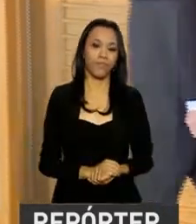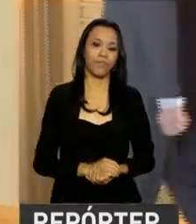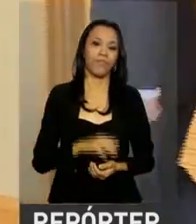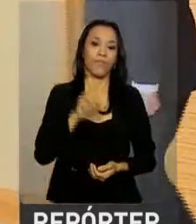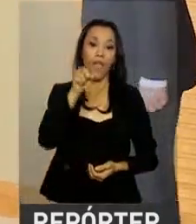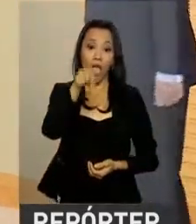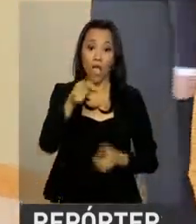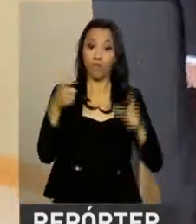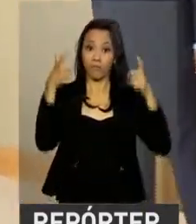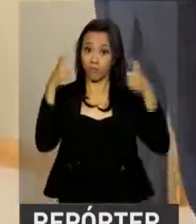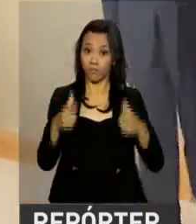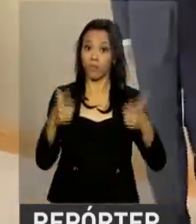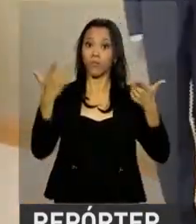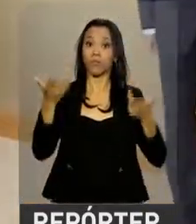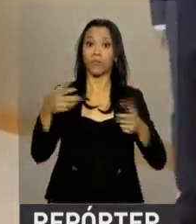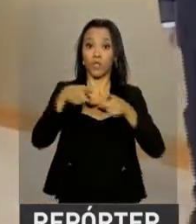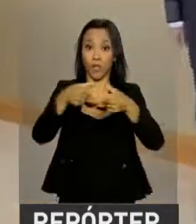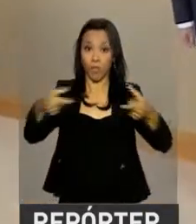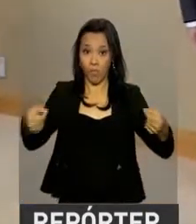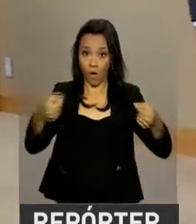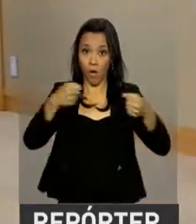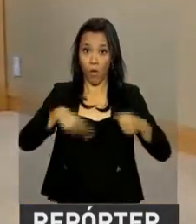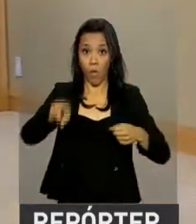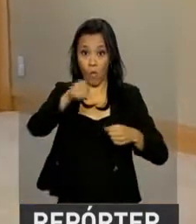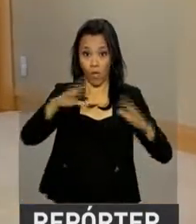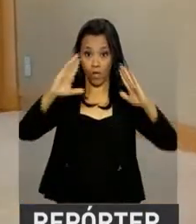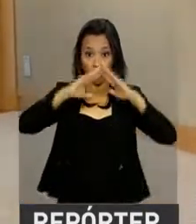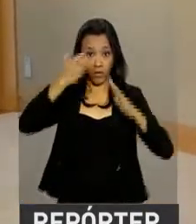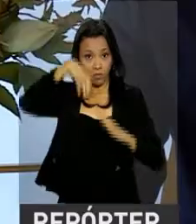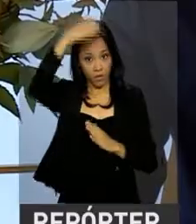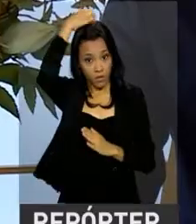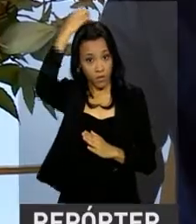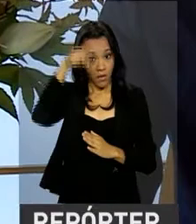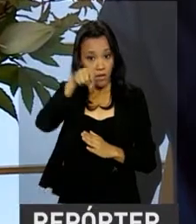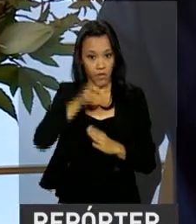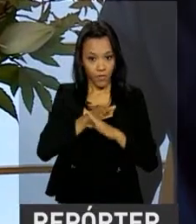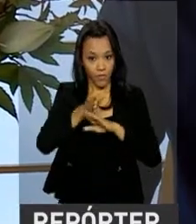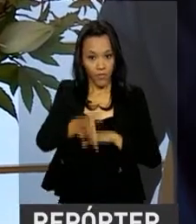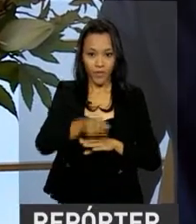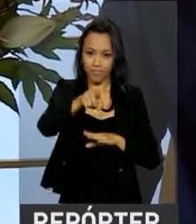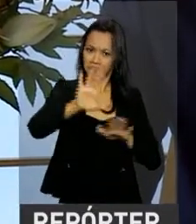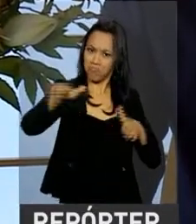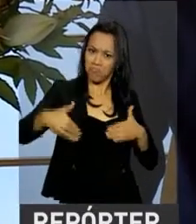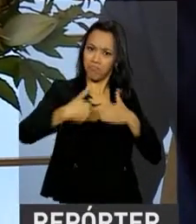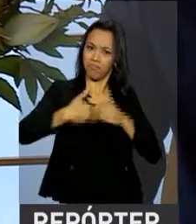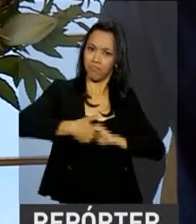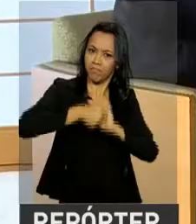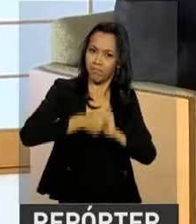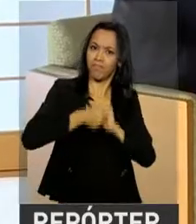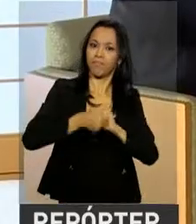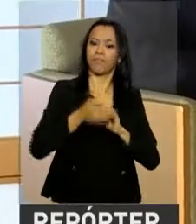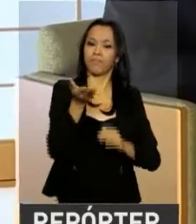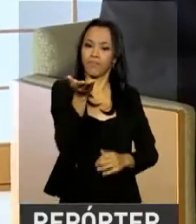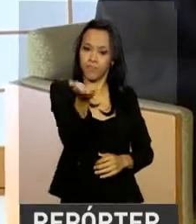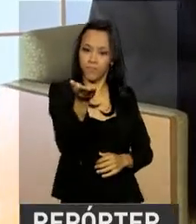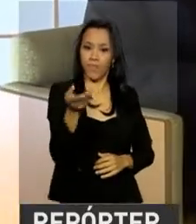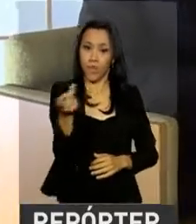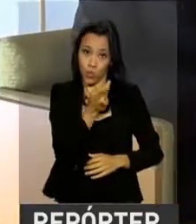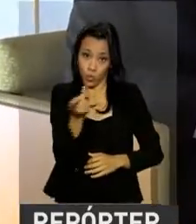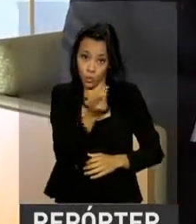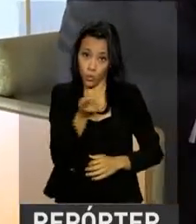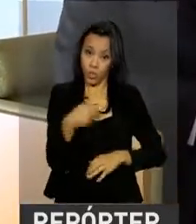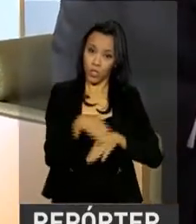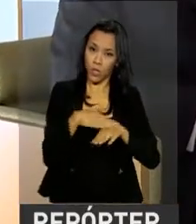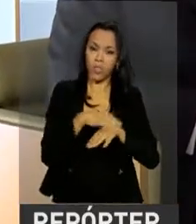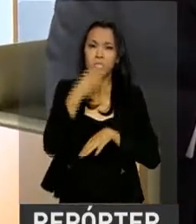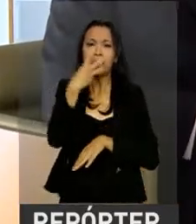Foi no Palácio Imperial do Japão, o Goshio, que o presidente Michel Temer foi recebido pelo imperador Akihito. Ele se reuniu por